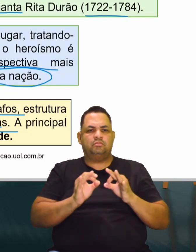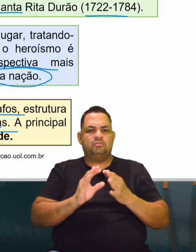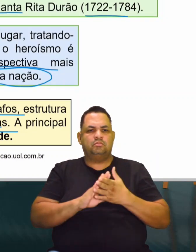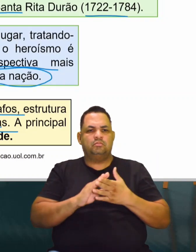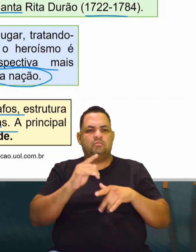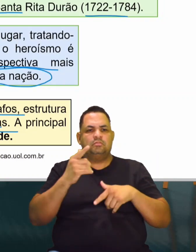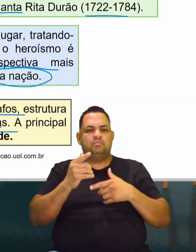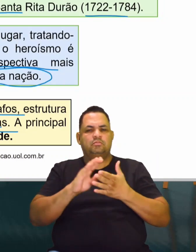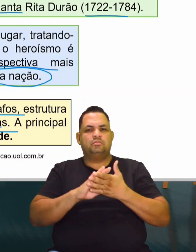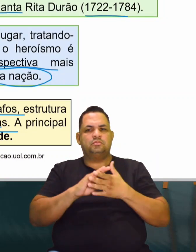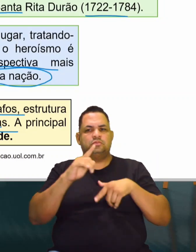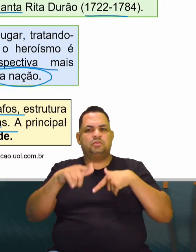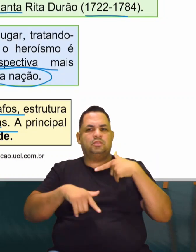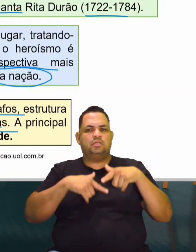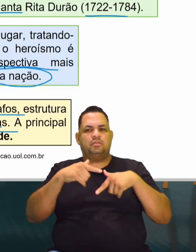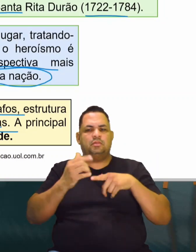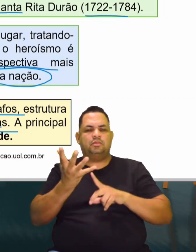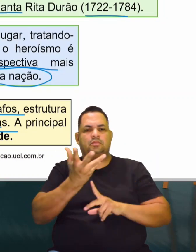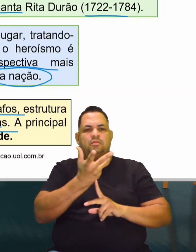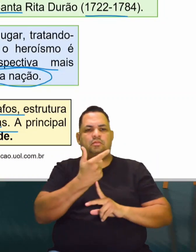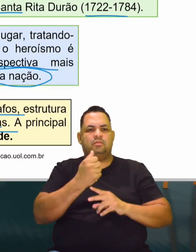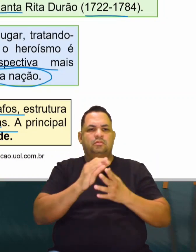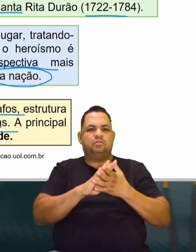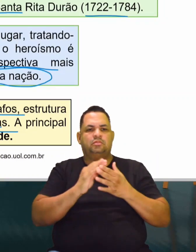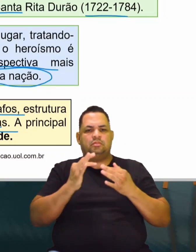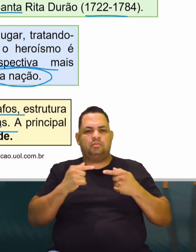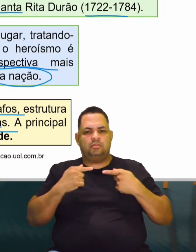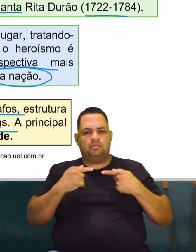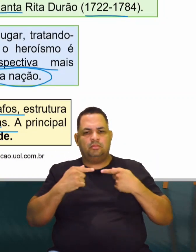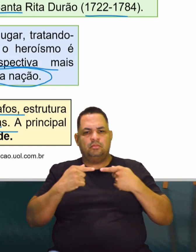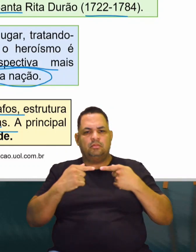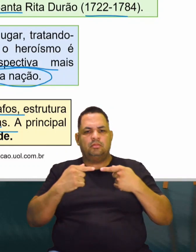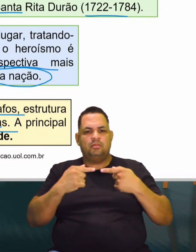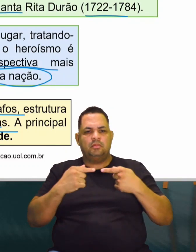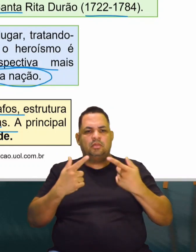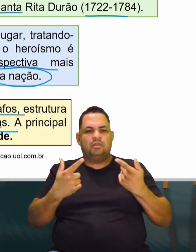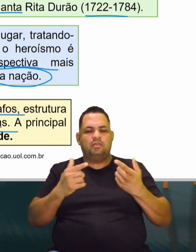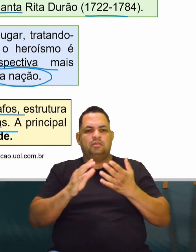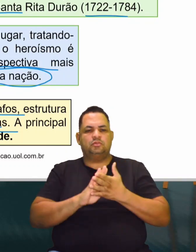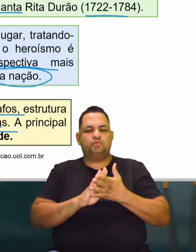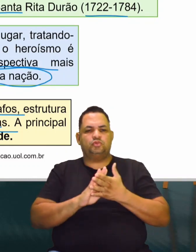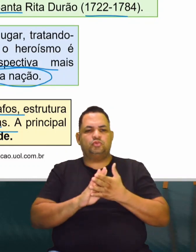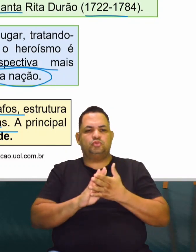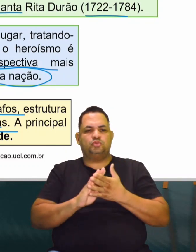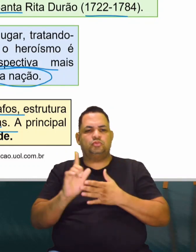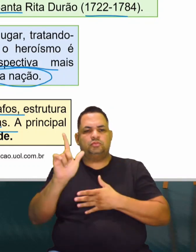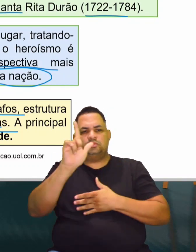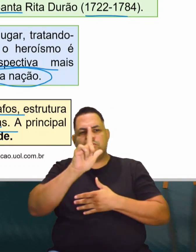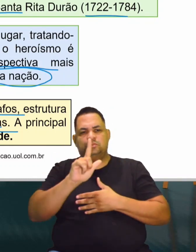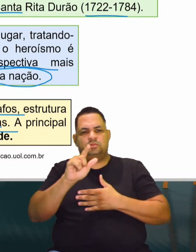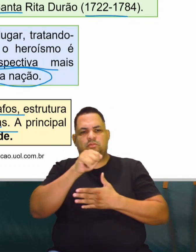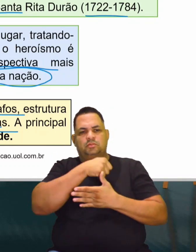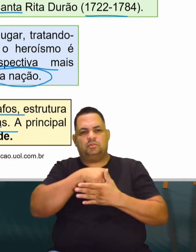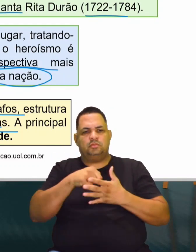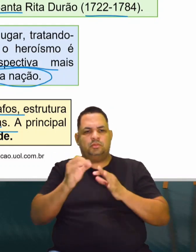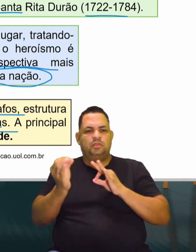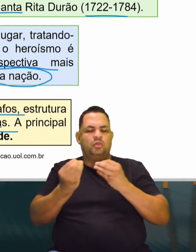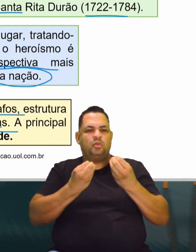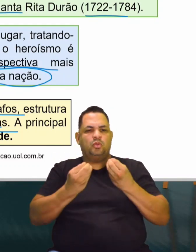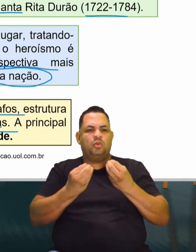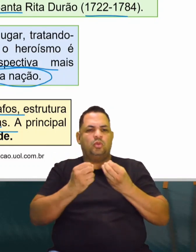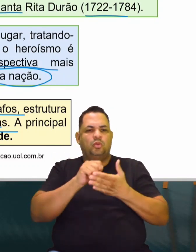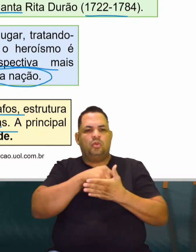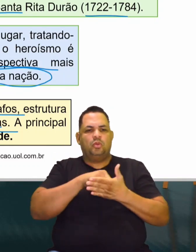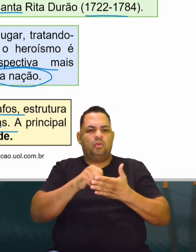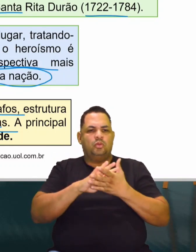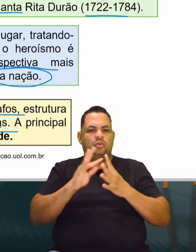produções artísticas, né? Mas sempre aliando também a literatura, que é a escrita, né? Que é a forma de expressão